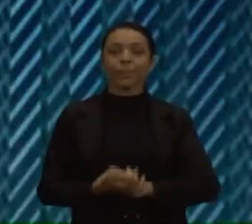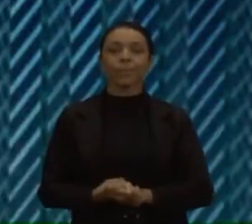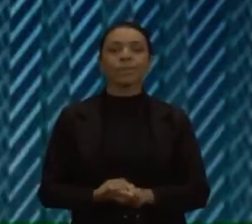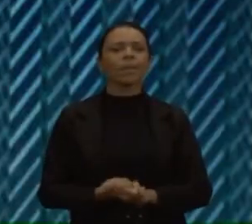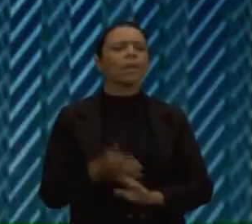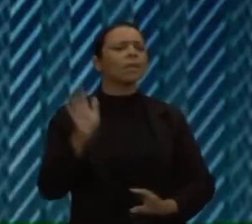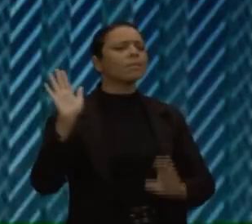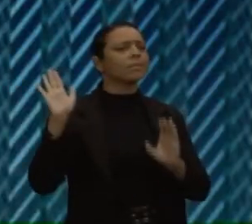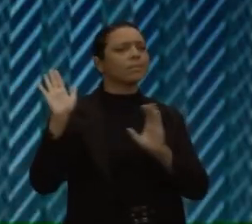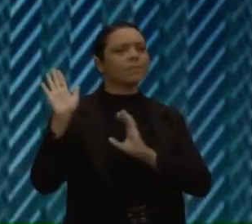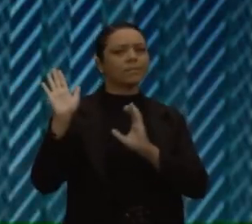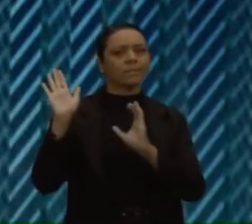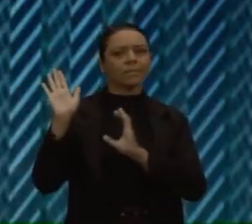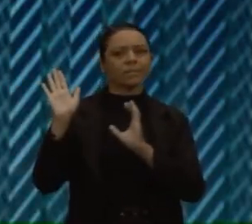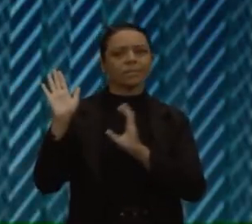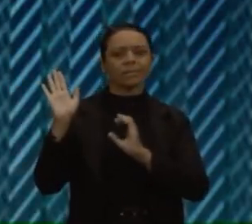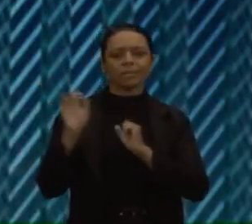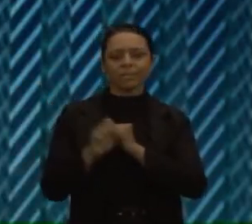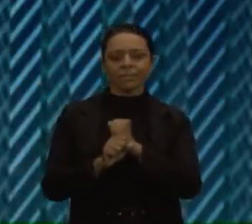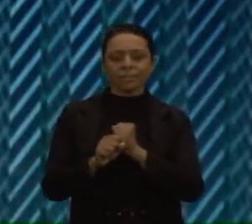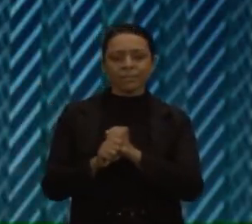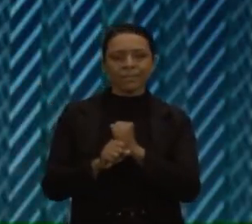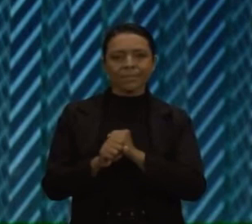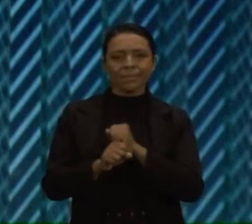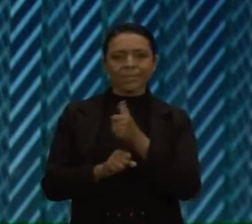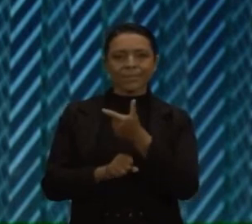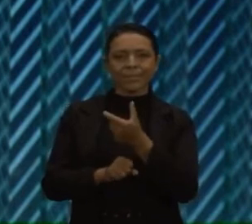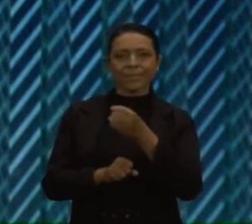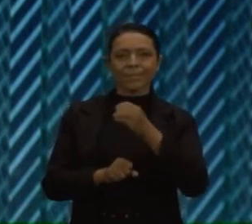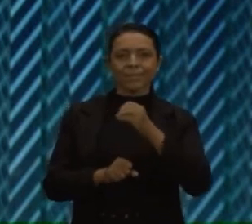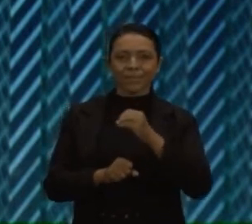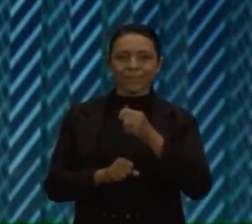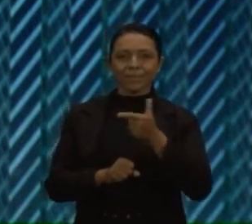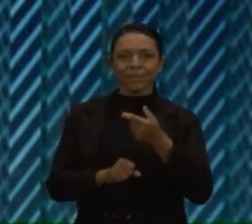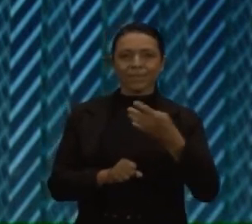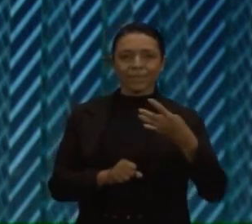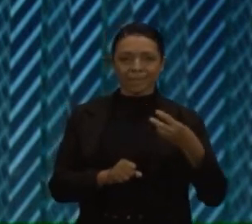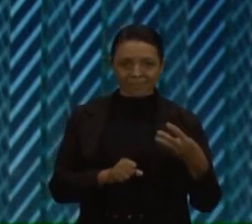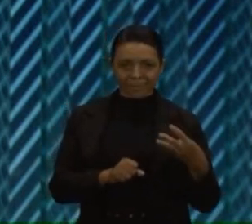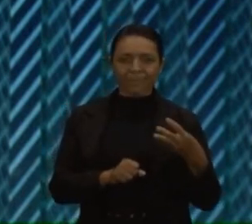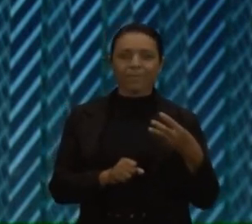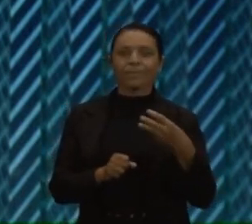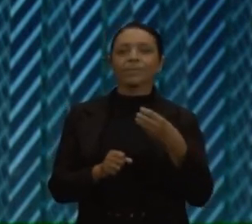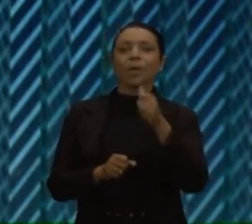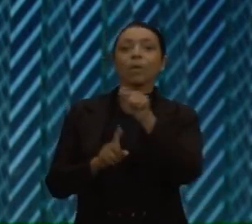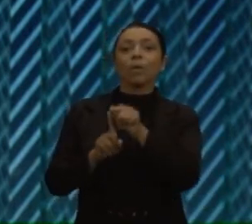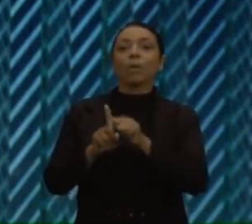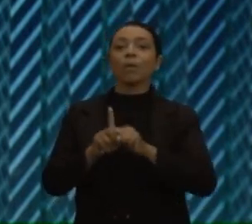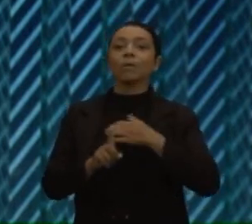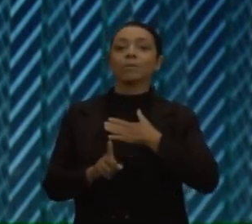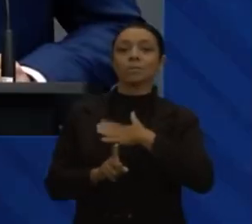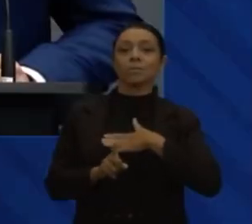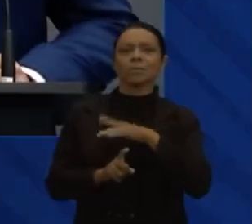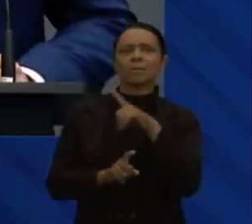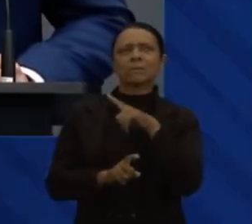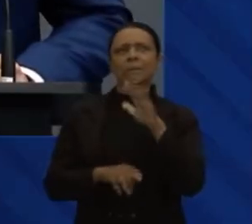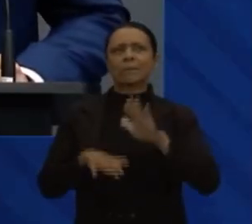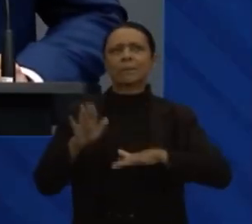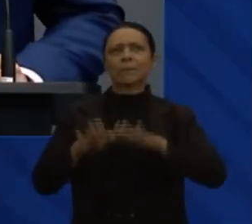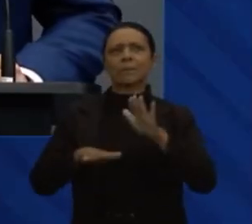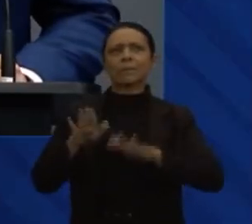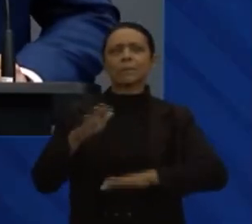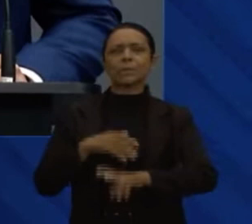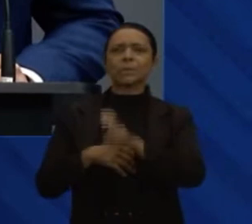candidato no ano de 2023 no ano de ag no mês de agosto você tinha 9500 aproximadamente